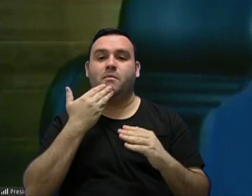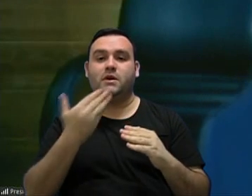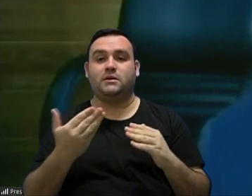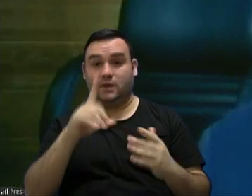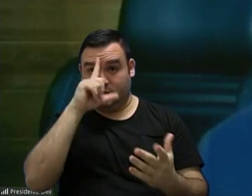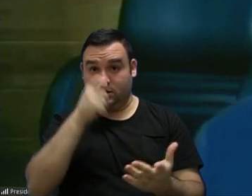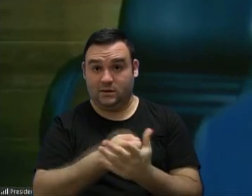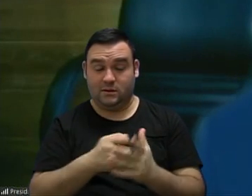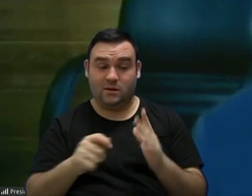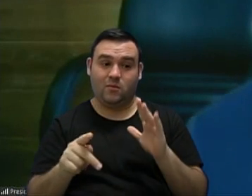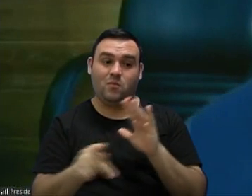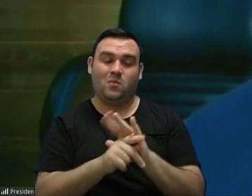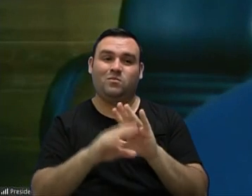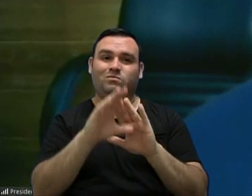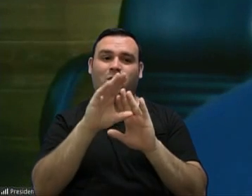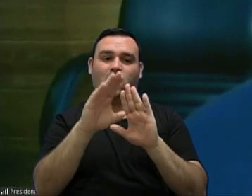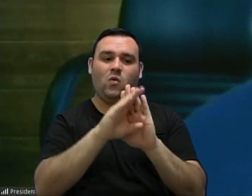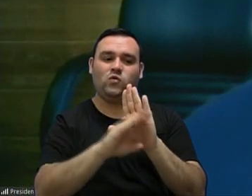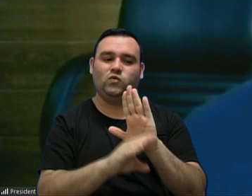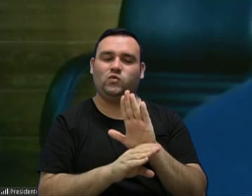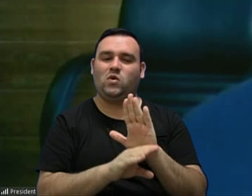É uma determinação constitucional.